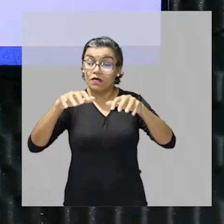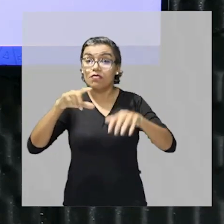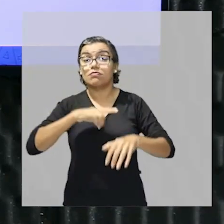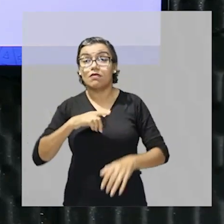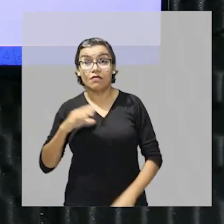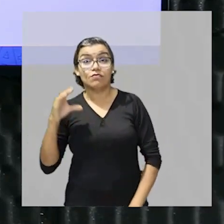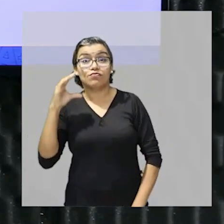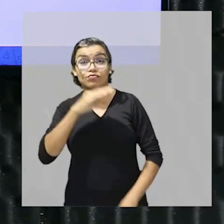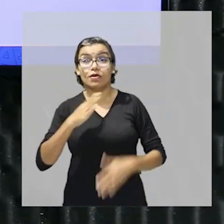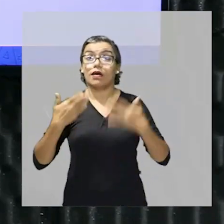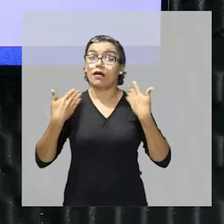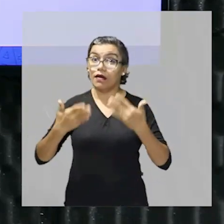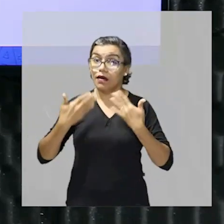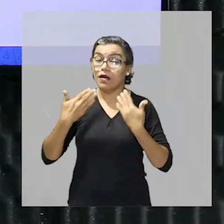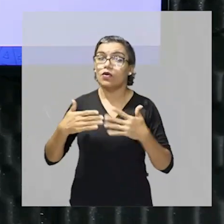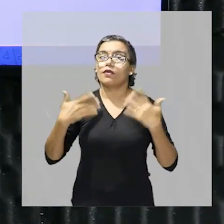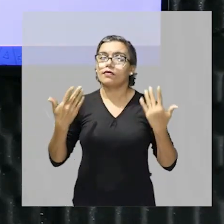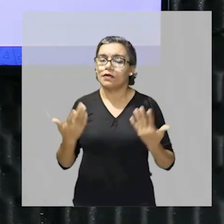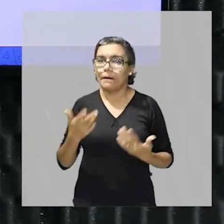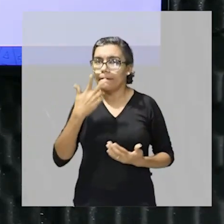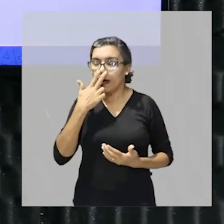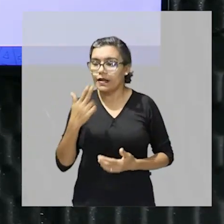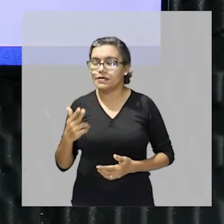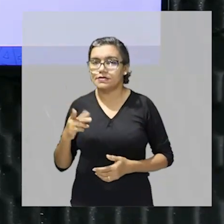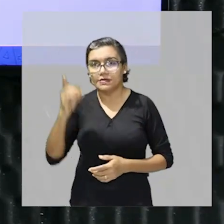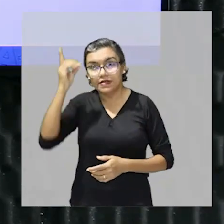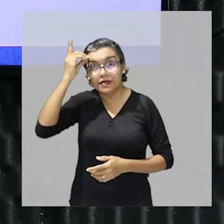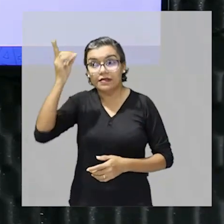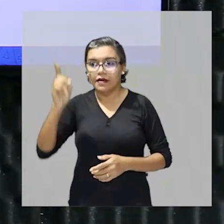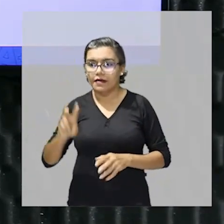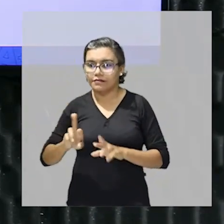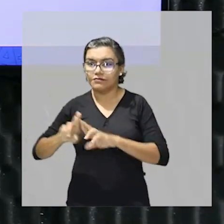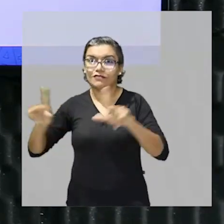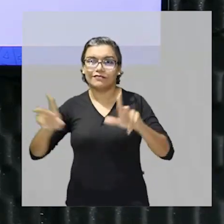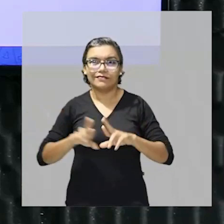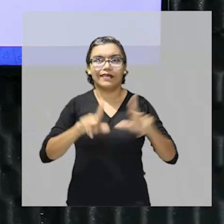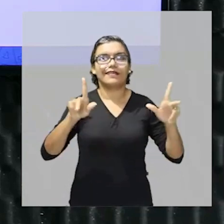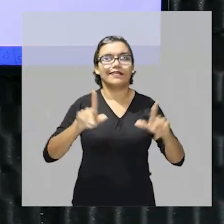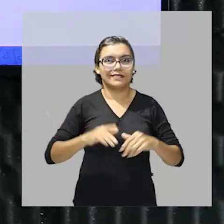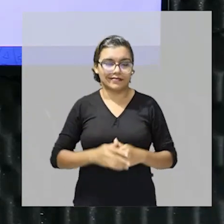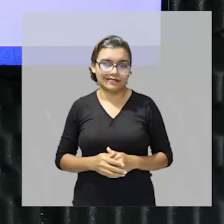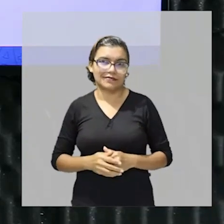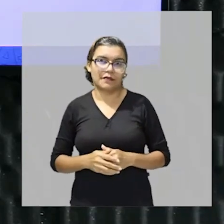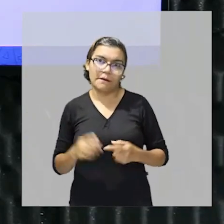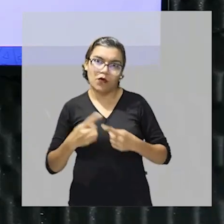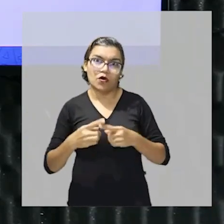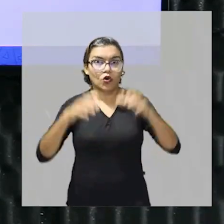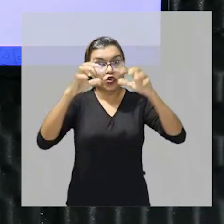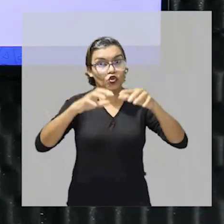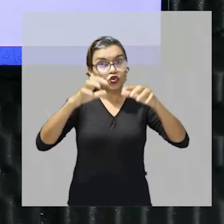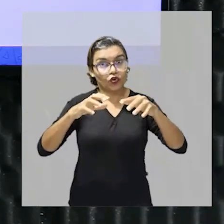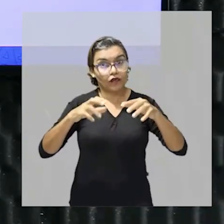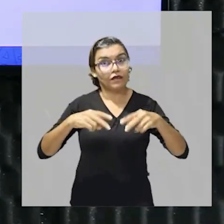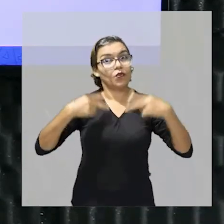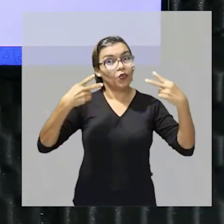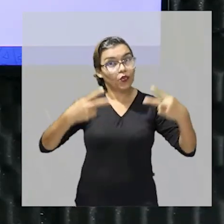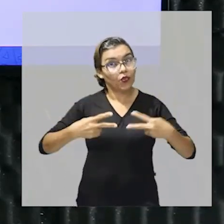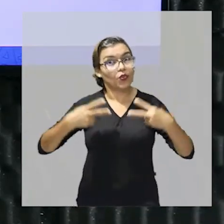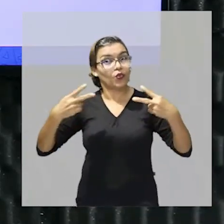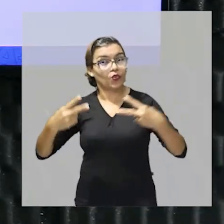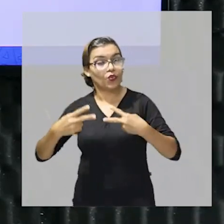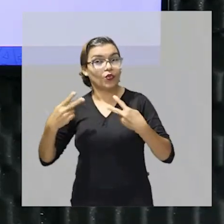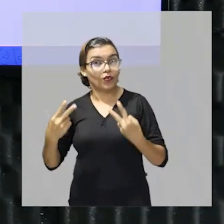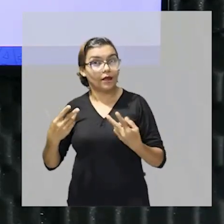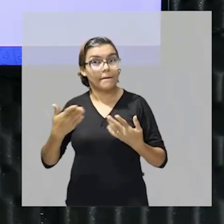calor. Então, eu tenho ideias que se contrastam, porque quando chove você pensa que vai ficar mais fresco, um clima mais ameno.